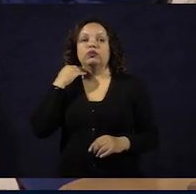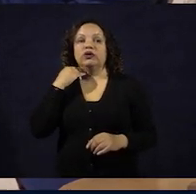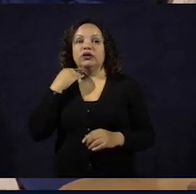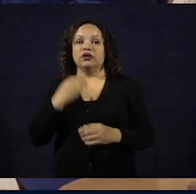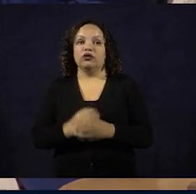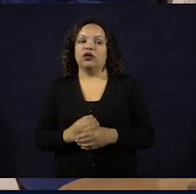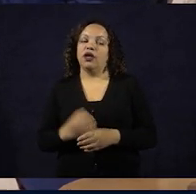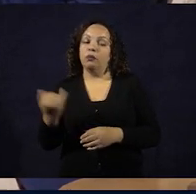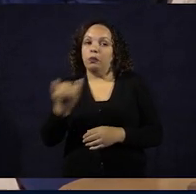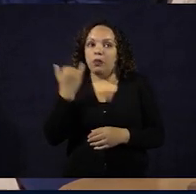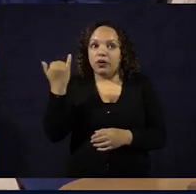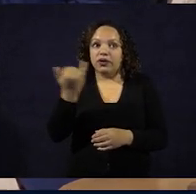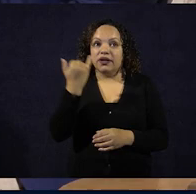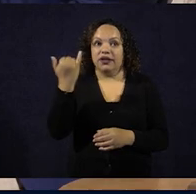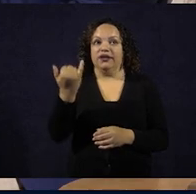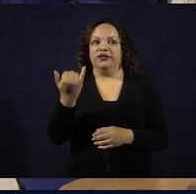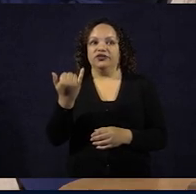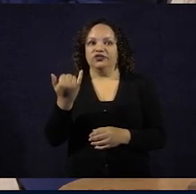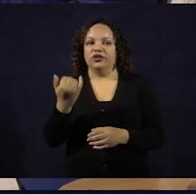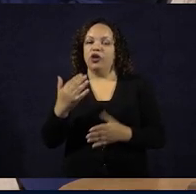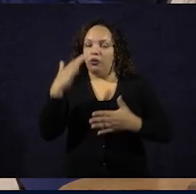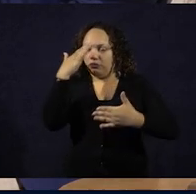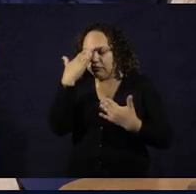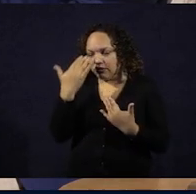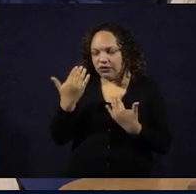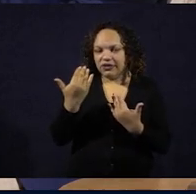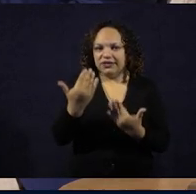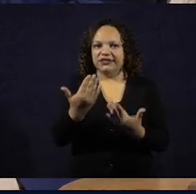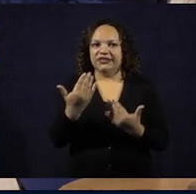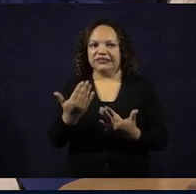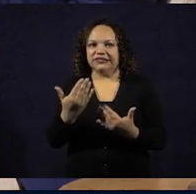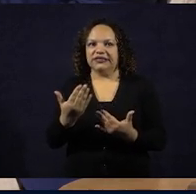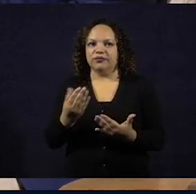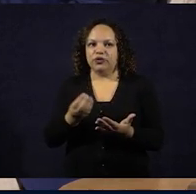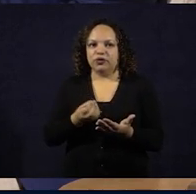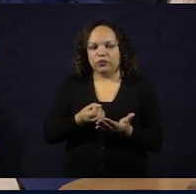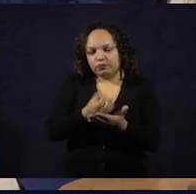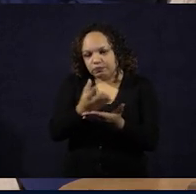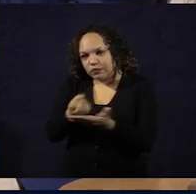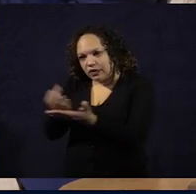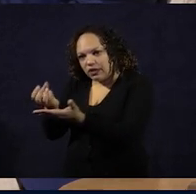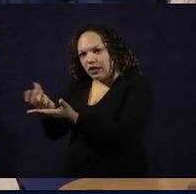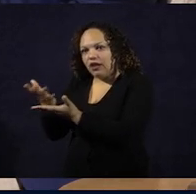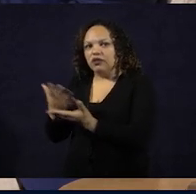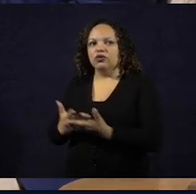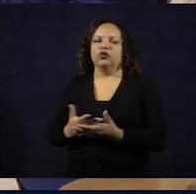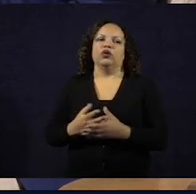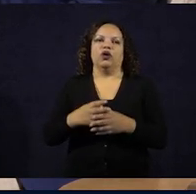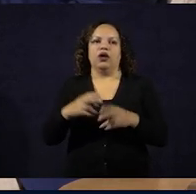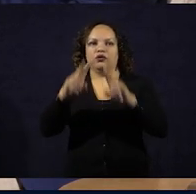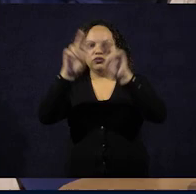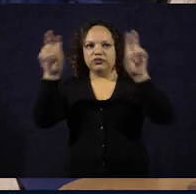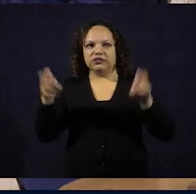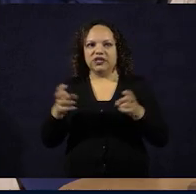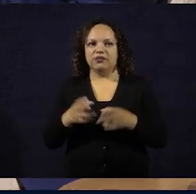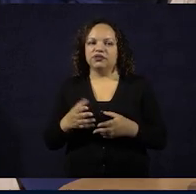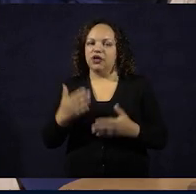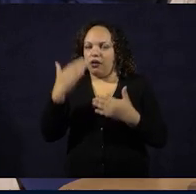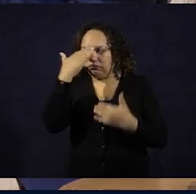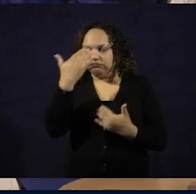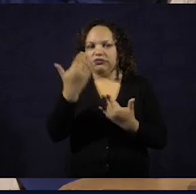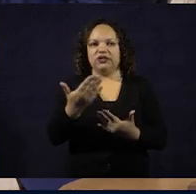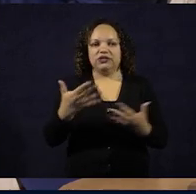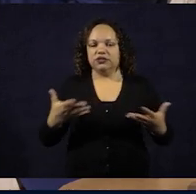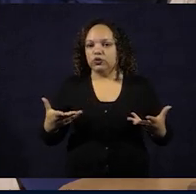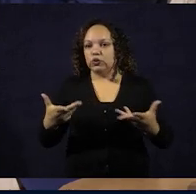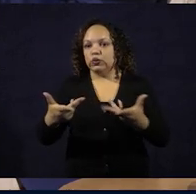no fundo para os investimentos então queria agradecer você por ter dividido com a gente é sua visão sobre esses temas e agradecer a presença de todos e